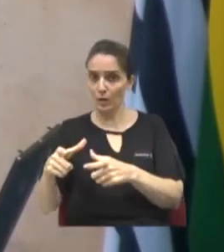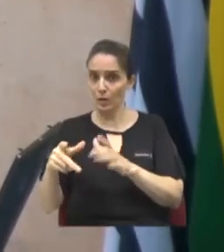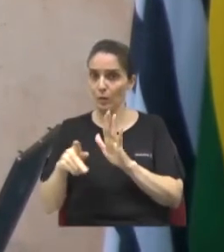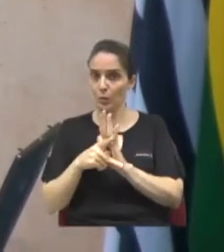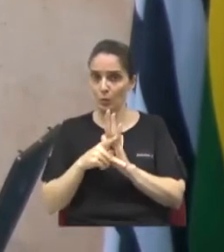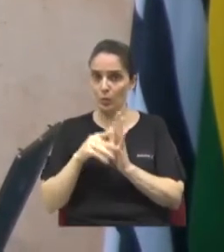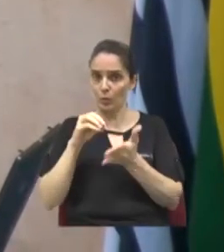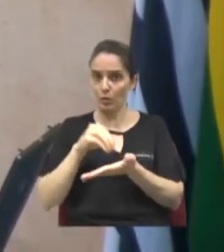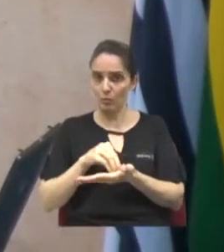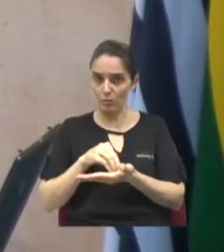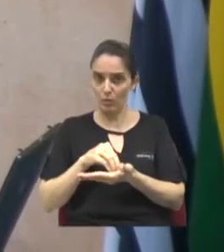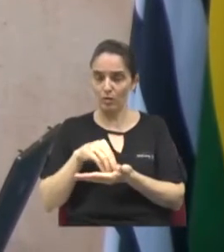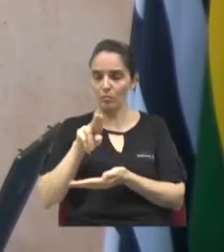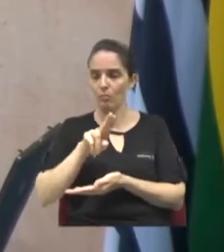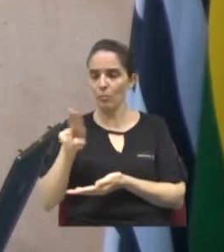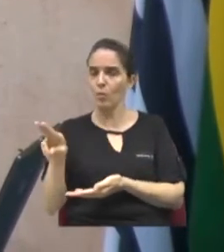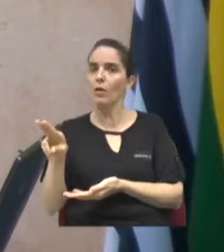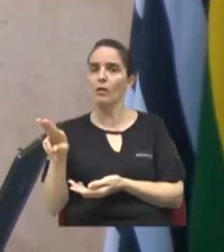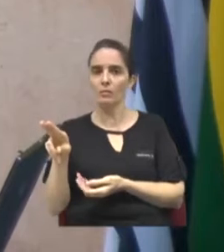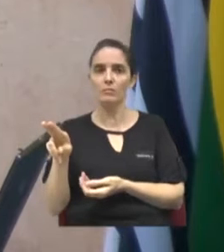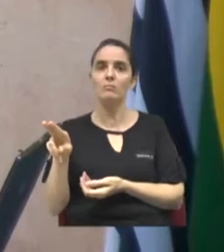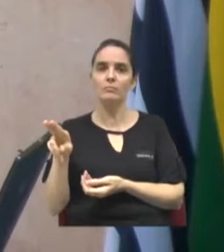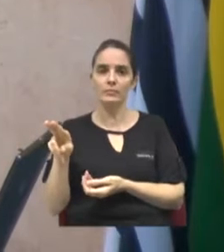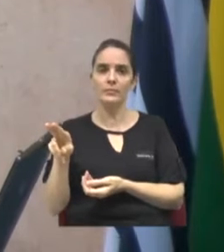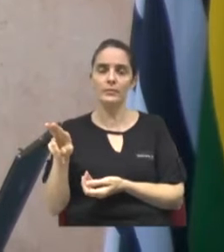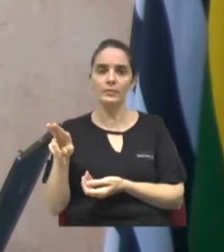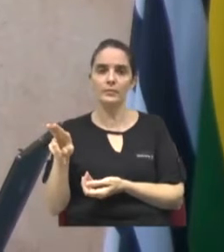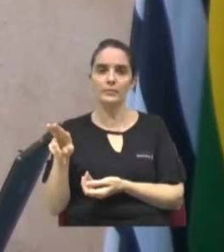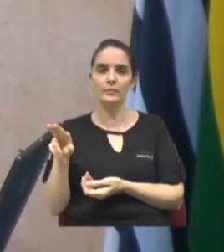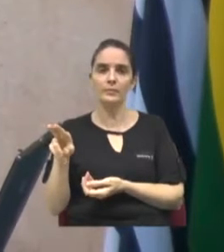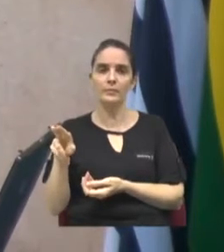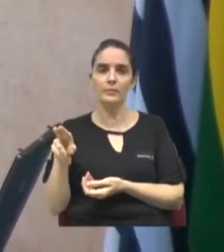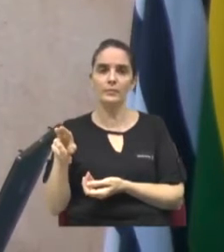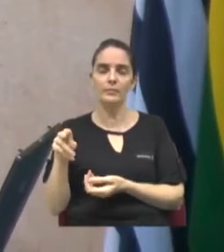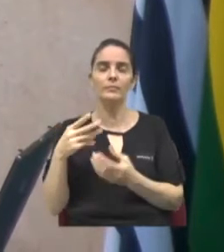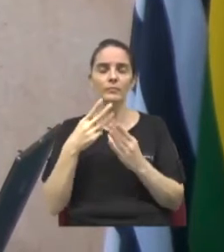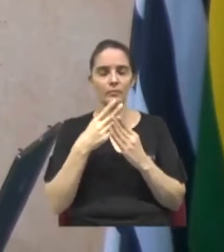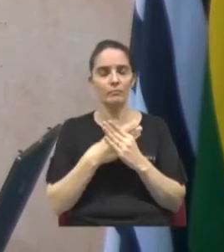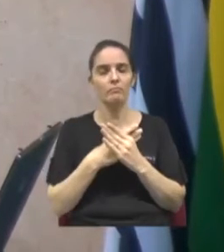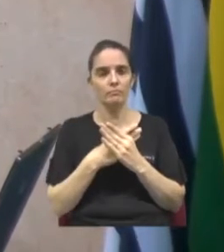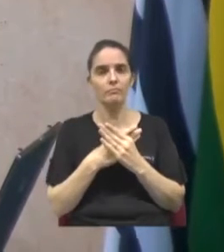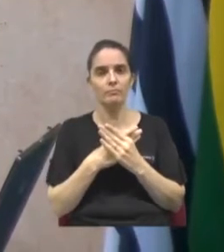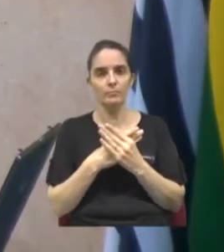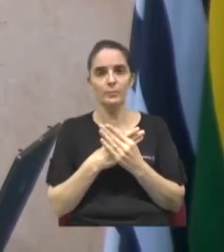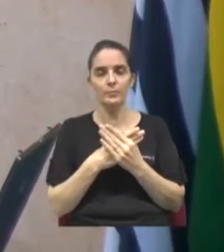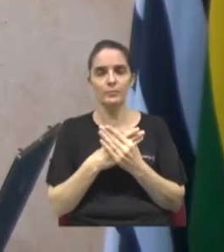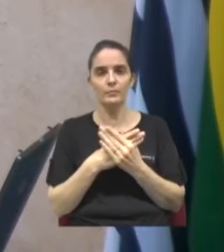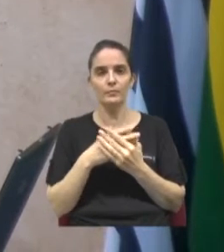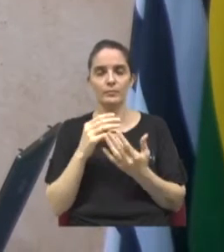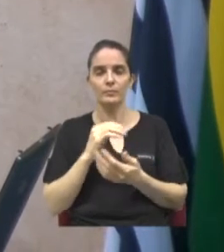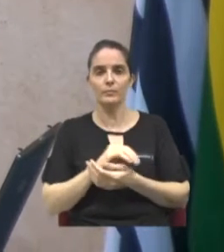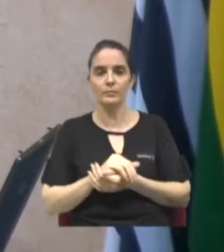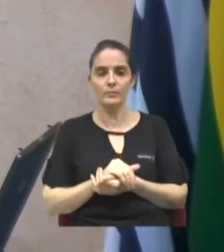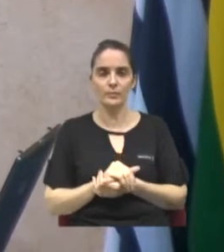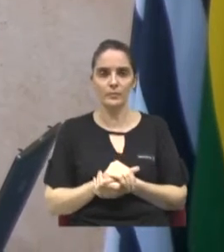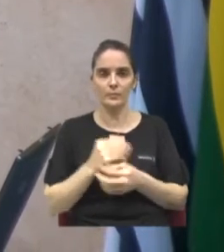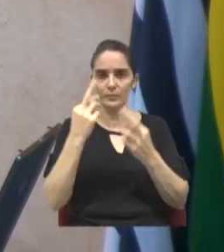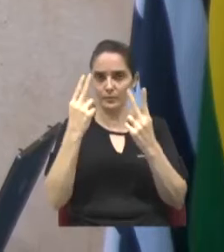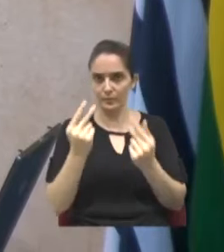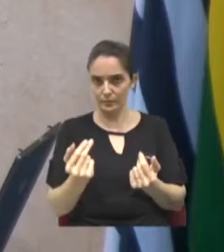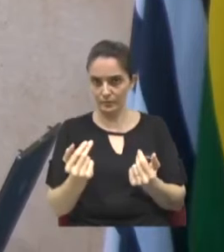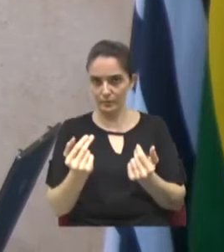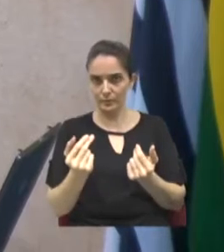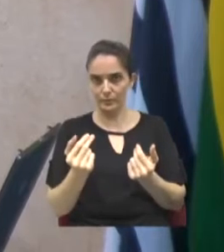para fazer uma homenagem a ela dentro das dependências da Câmara Municipal, como é